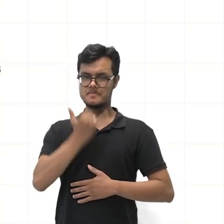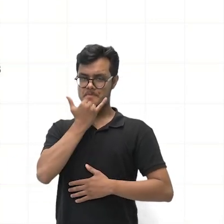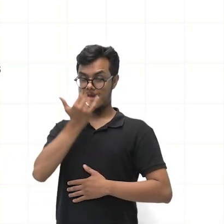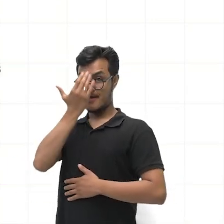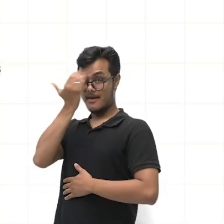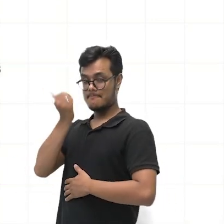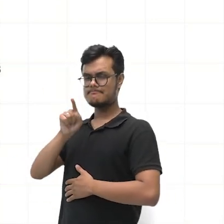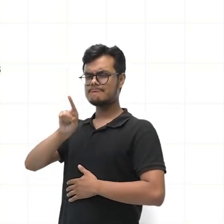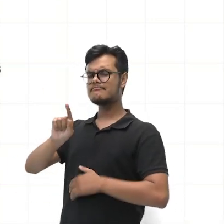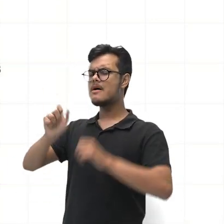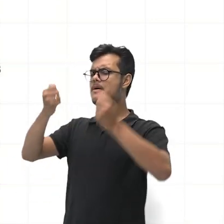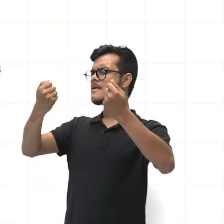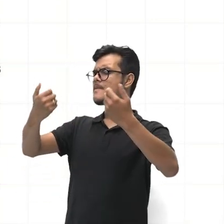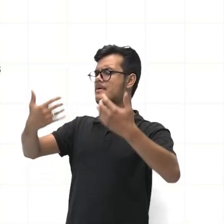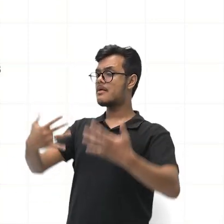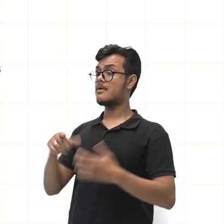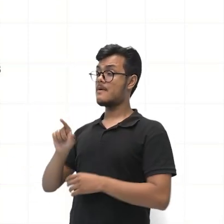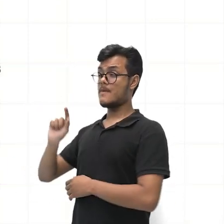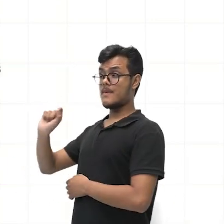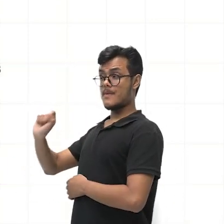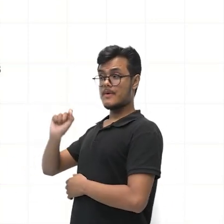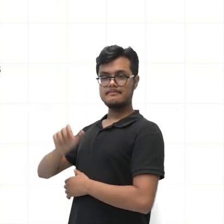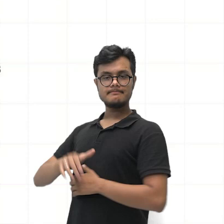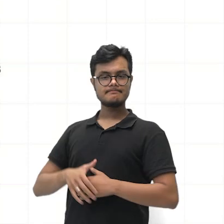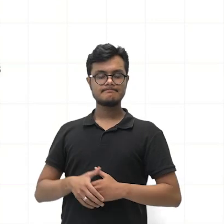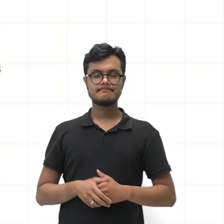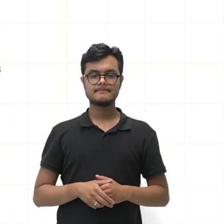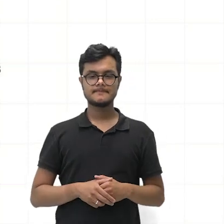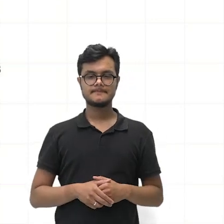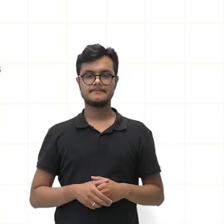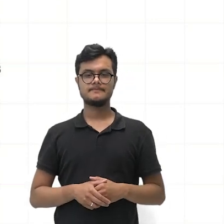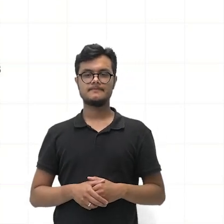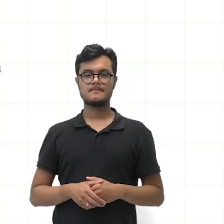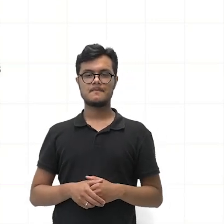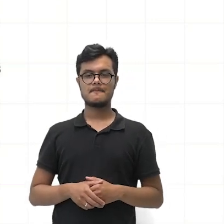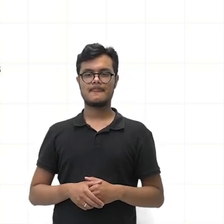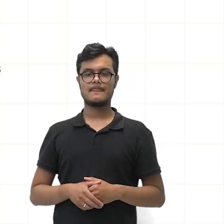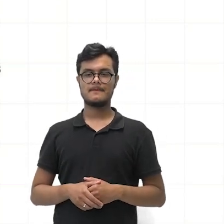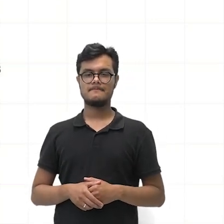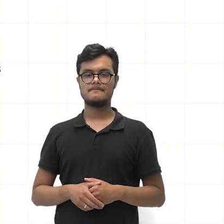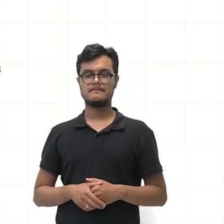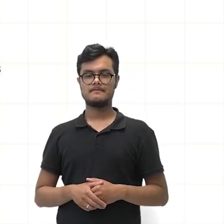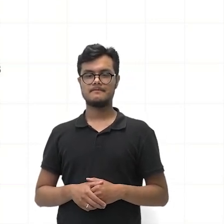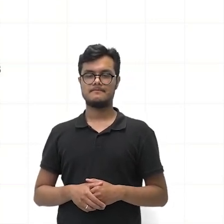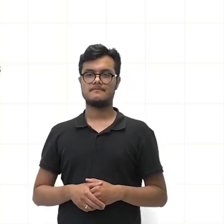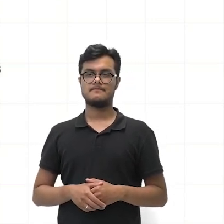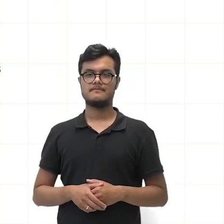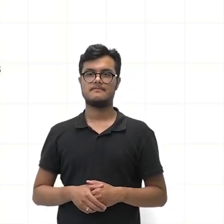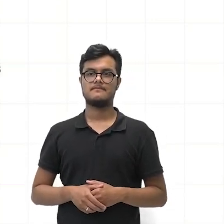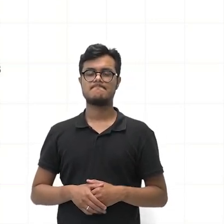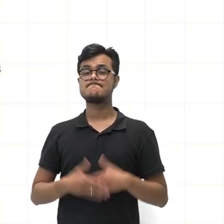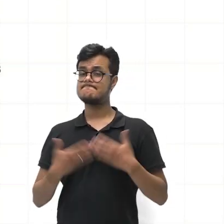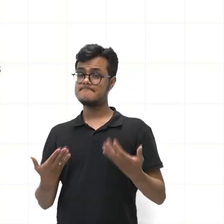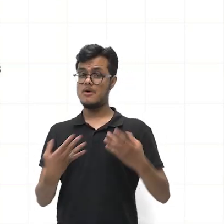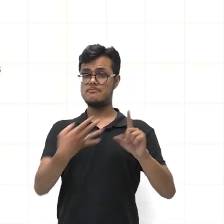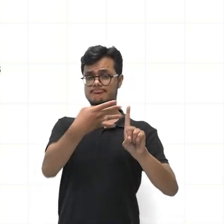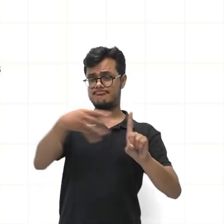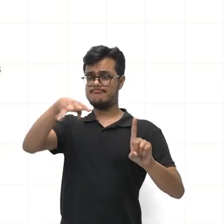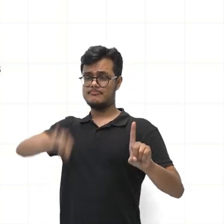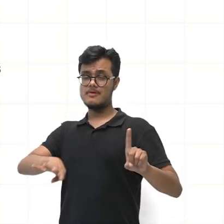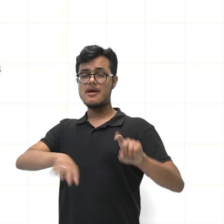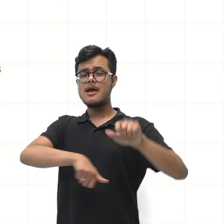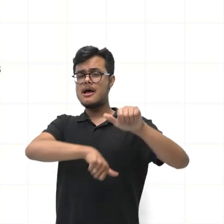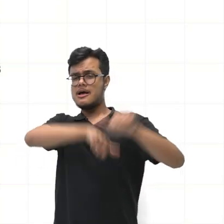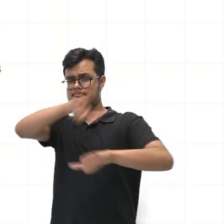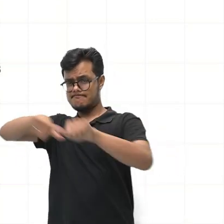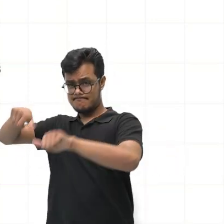Aí diz o seguinte, né? O que é que deseja se saber ao longo dessa análise aí, da produção das nossas